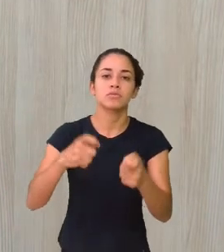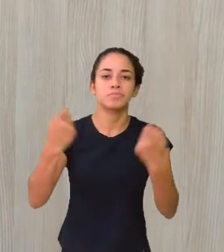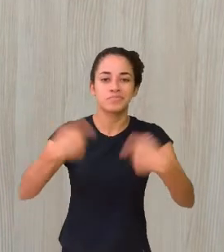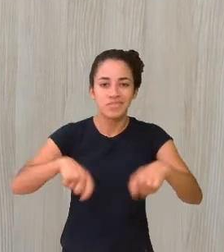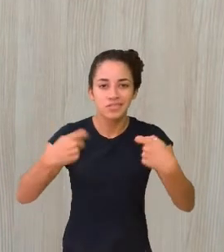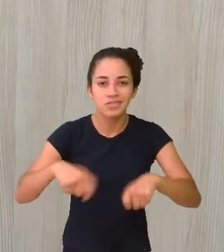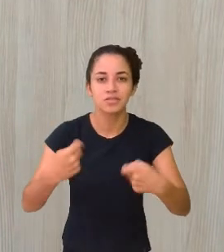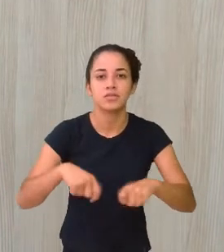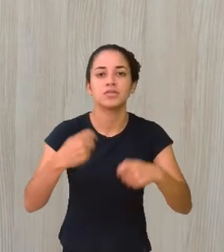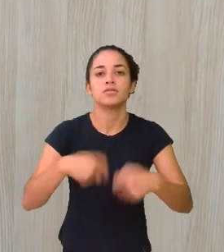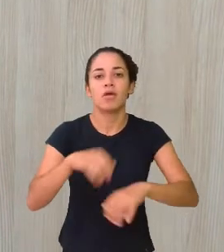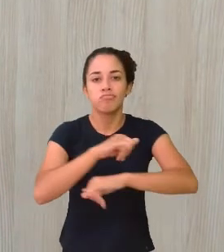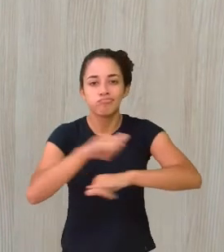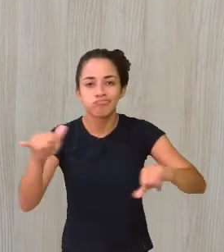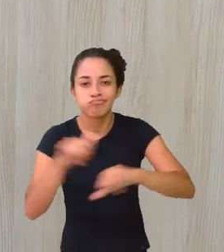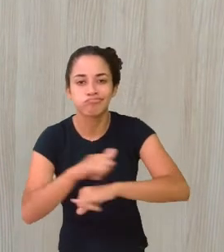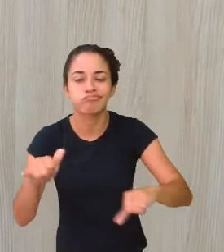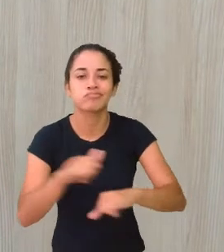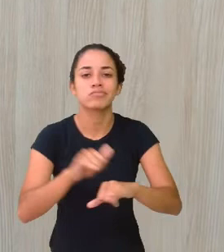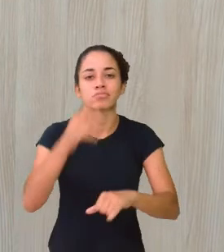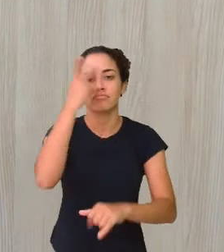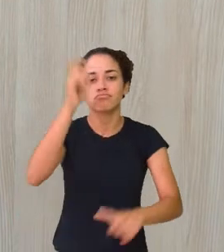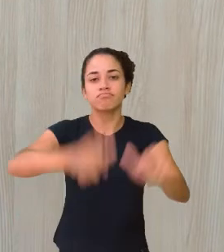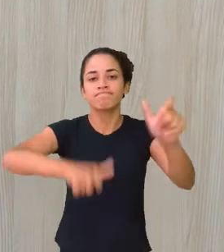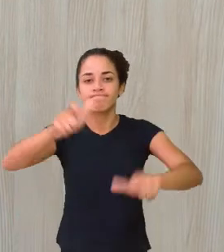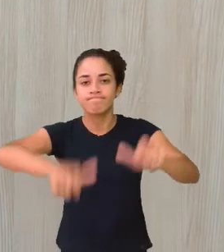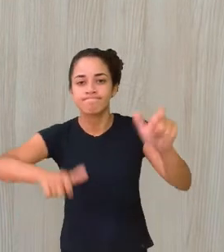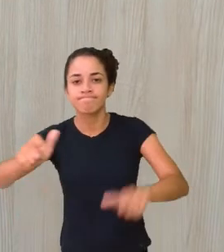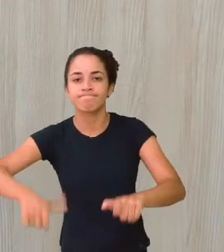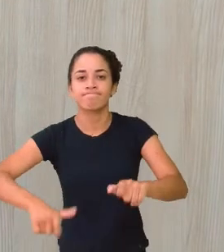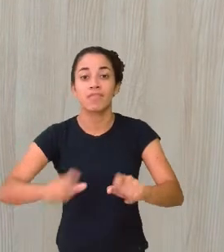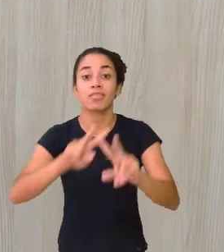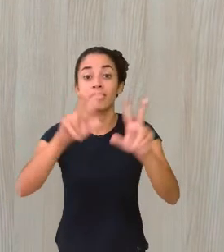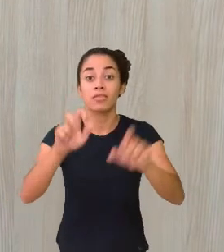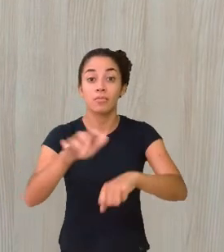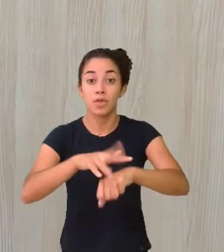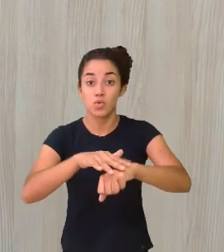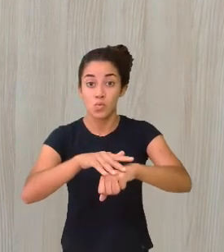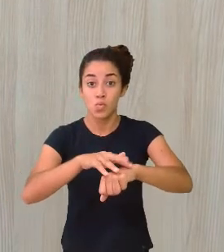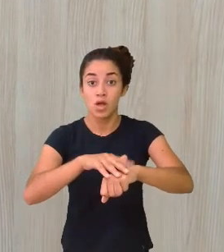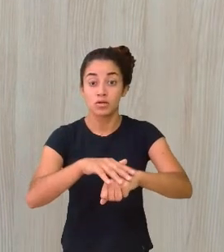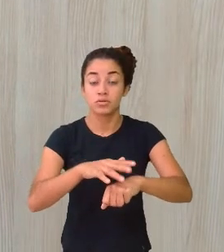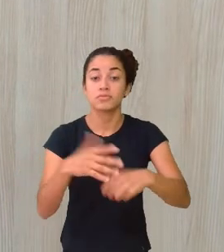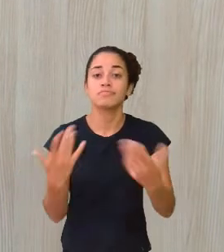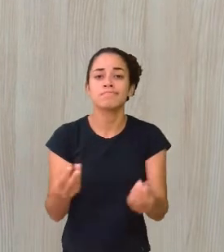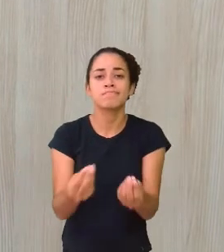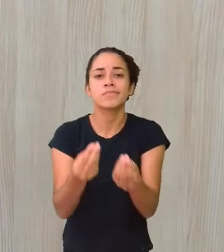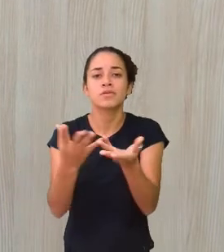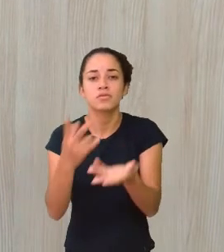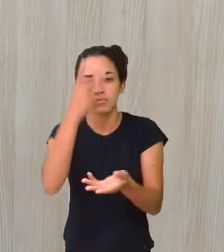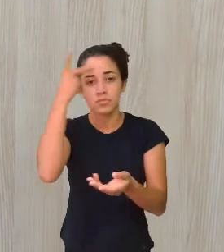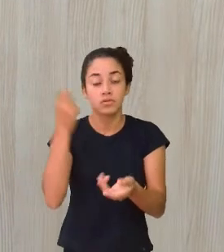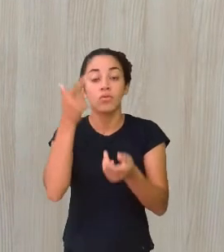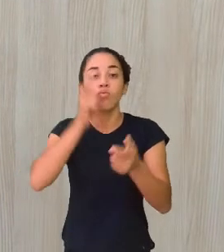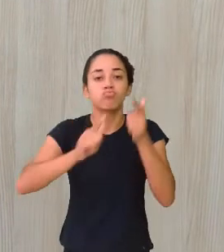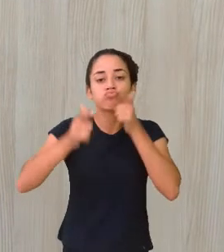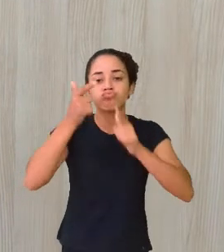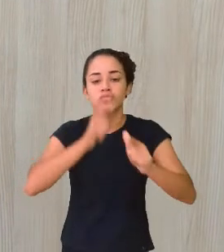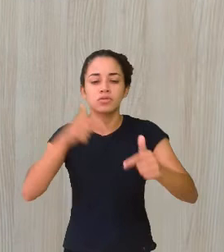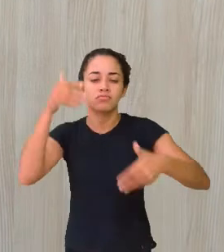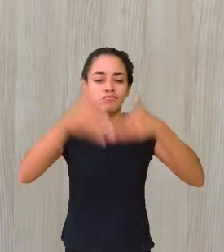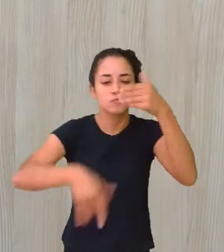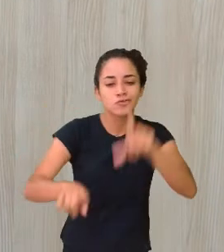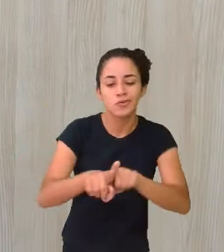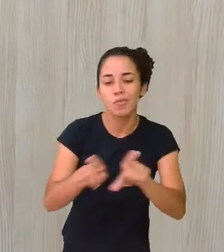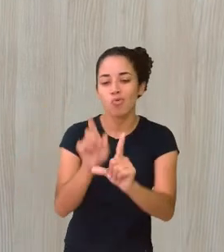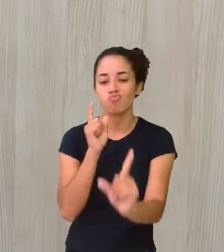conscientizar as pessoas sobre a doença e com essa conscientização, para as pessoas também terem um maior acesso ao